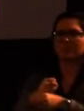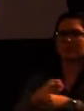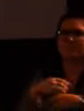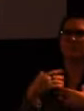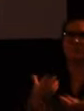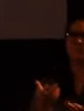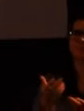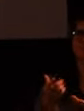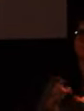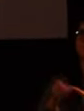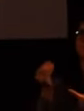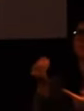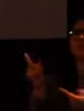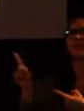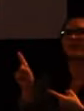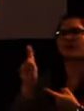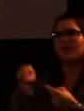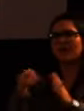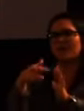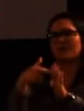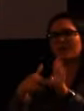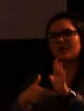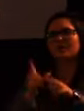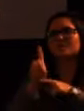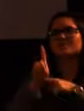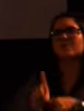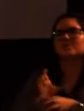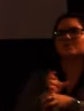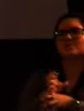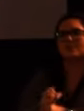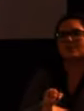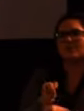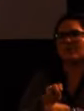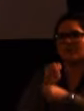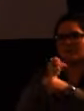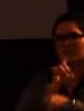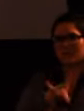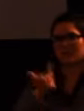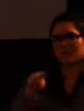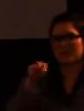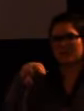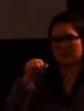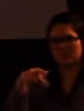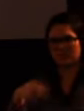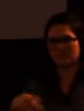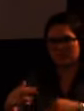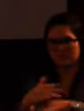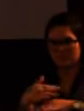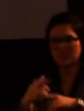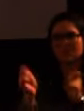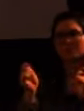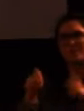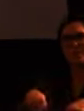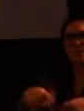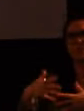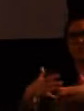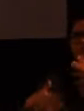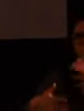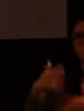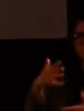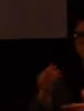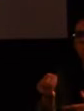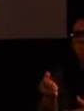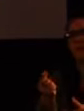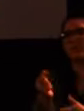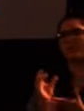Bom, para que serve? Para regular as densidades construtivas em cada zona da cidade. Pode interferir no valor da